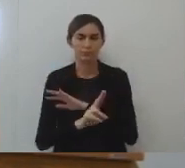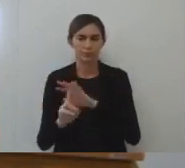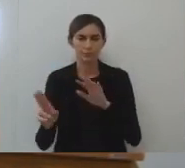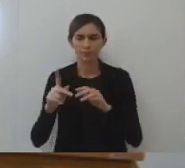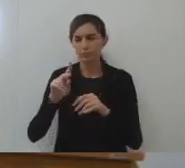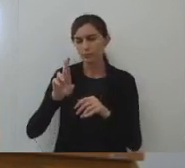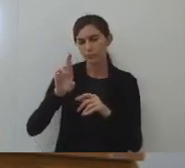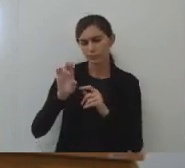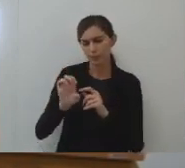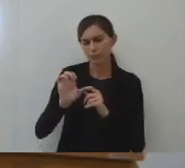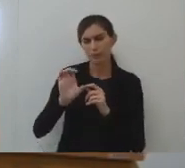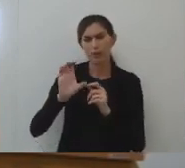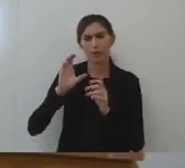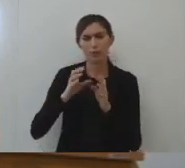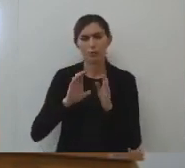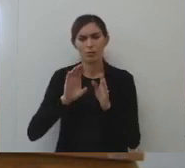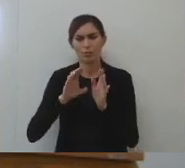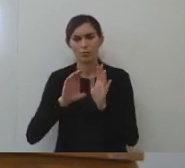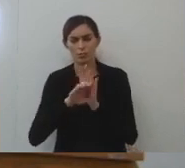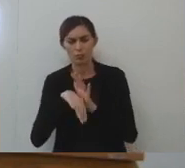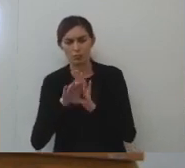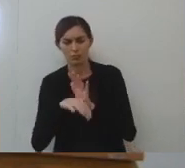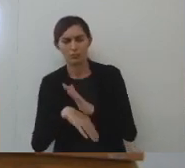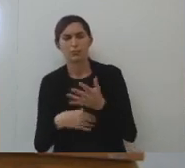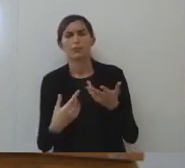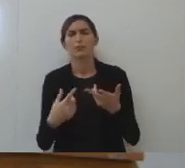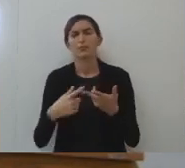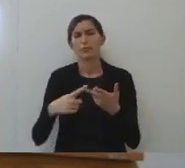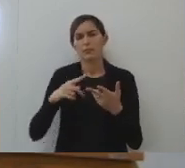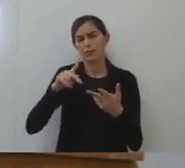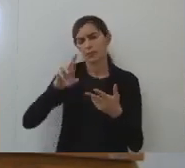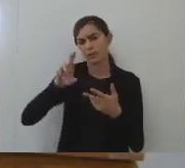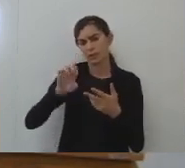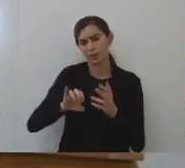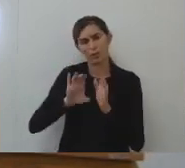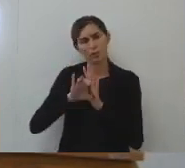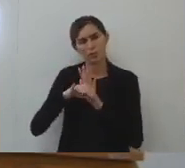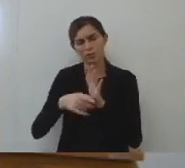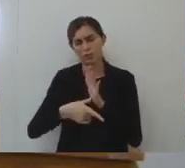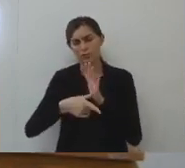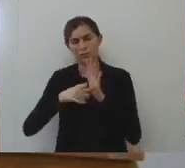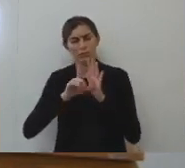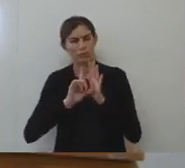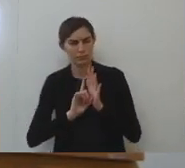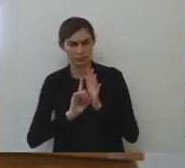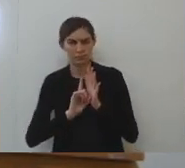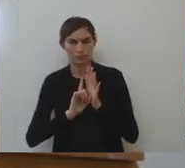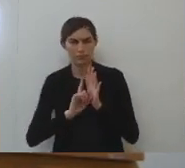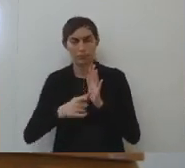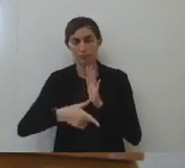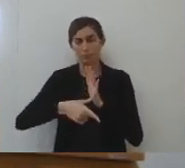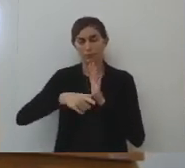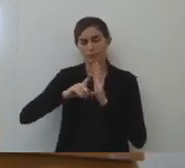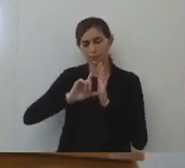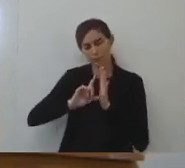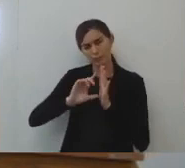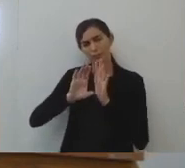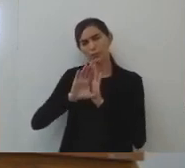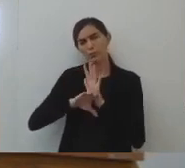de pré-conceitos, e aí eu separo aí pré-conceitos ou conceitos anteriores, conceitos que são